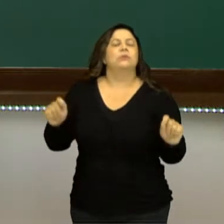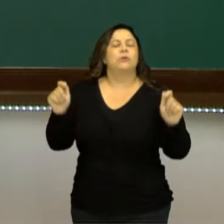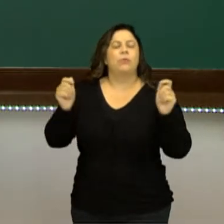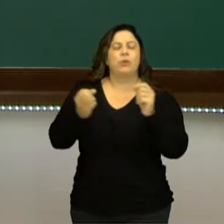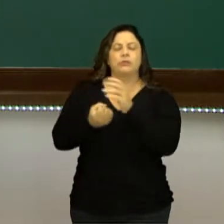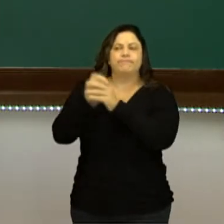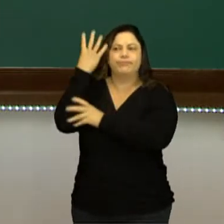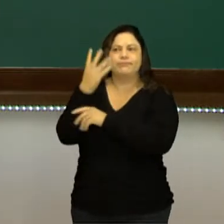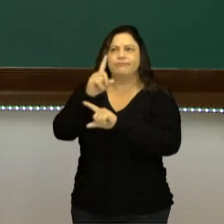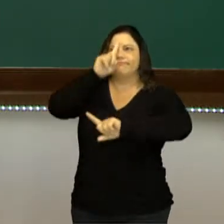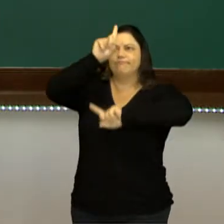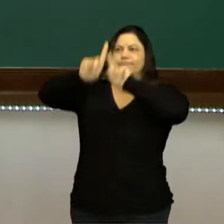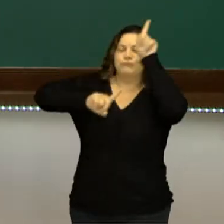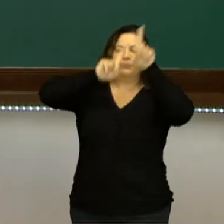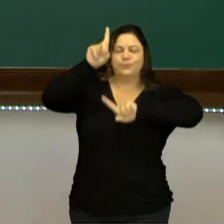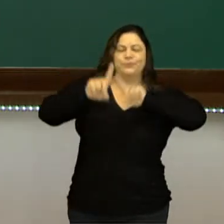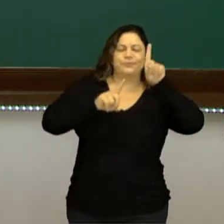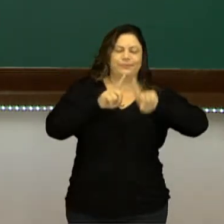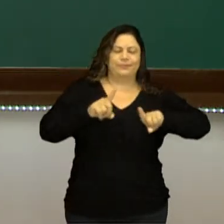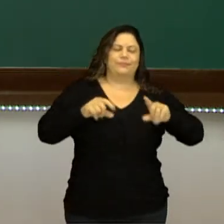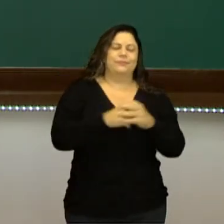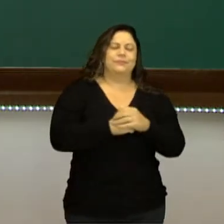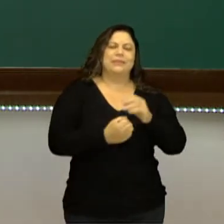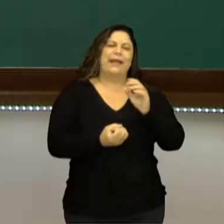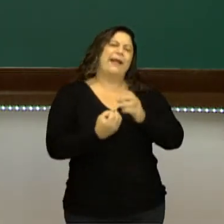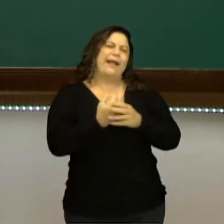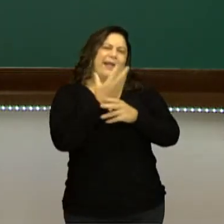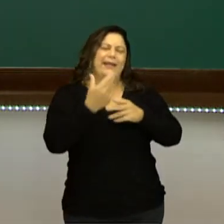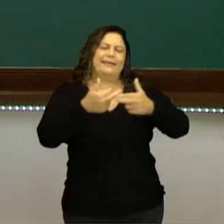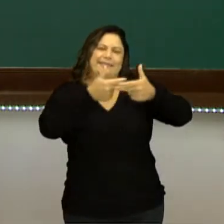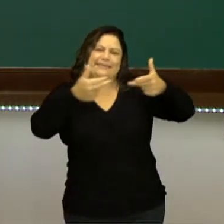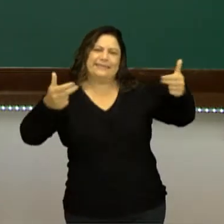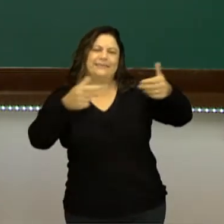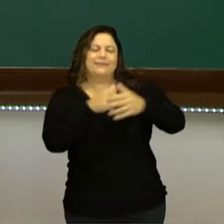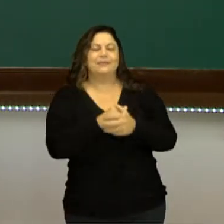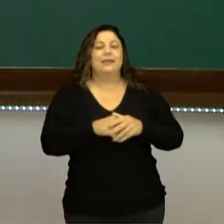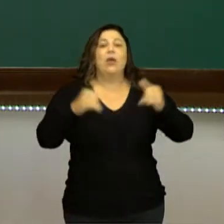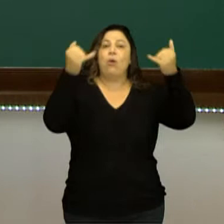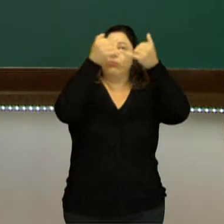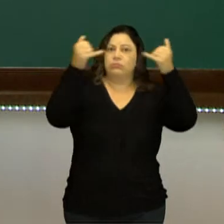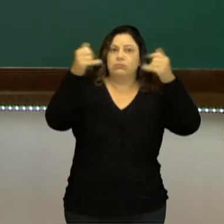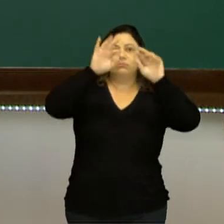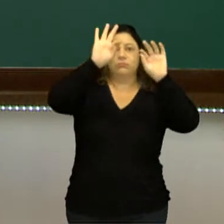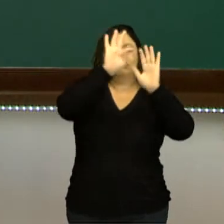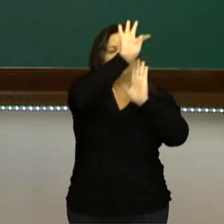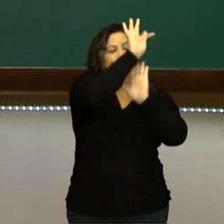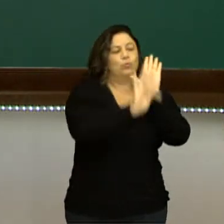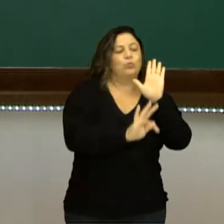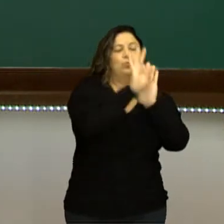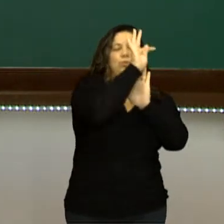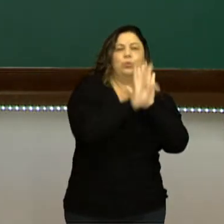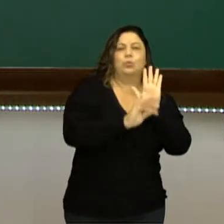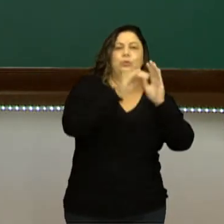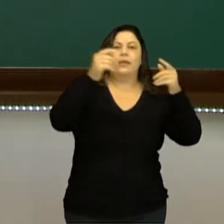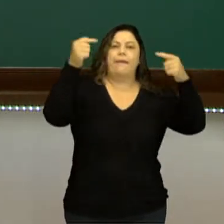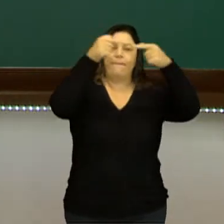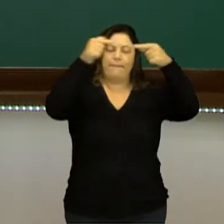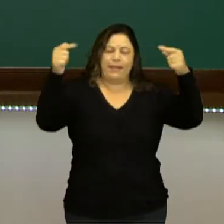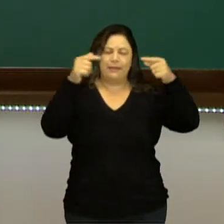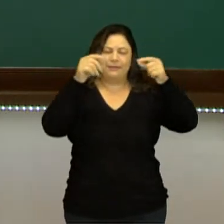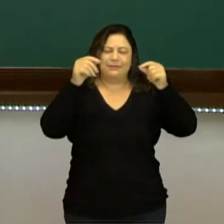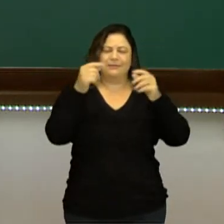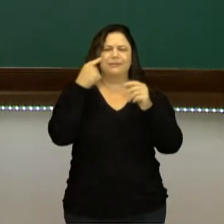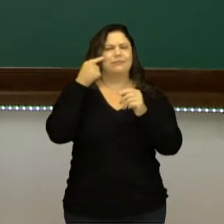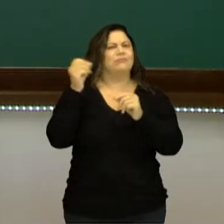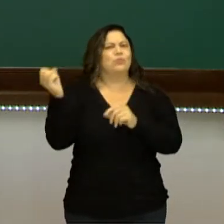criar listas ou até mesmo novos textos, né? Só que com as suas palavras. Então, olha que bacana, né? Você está assistindo